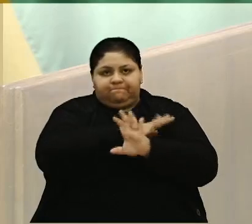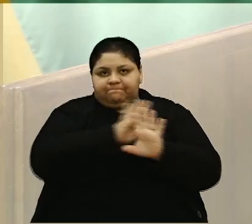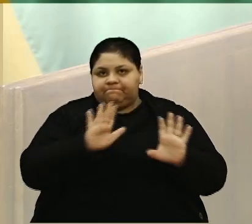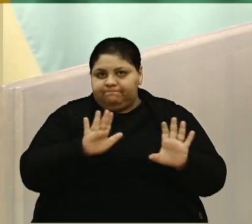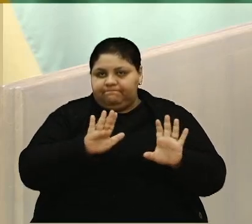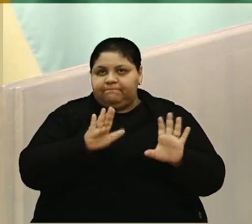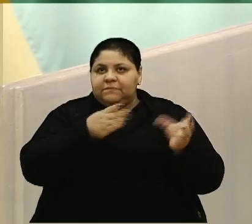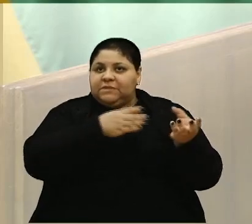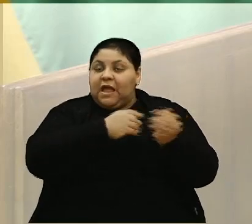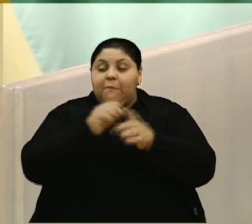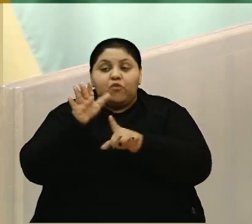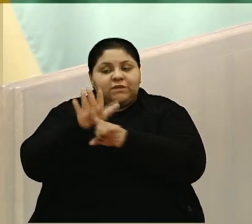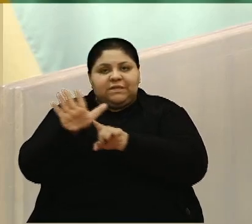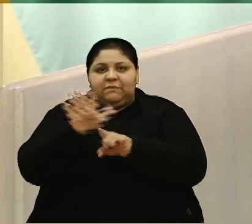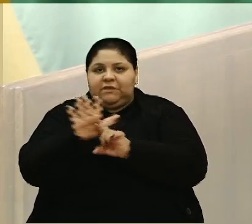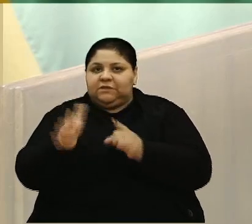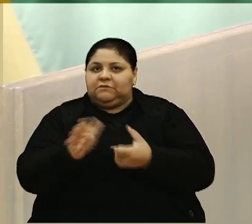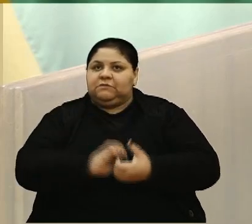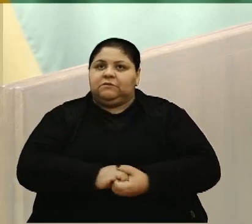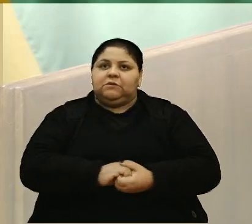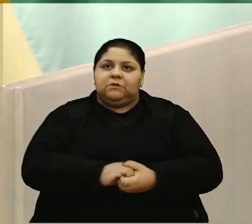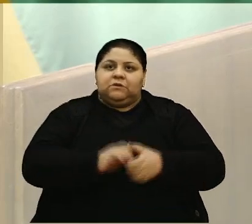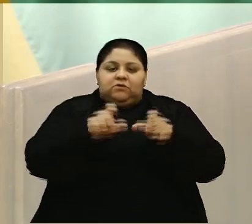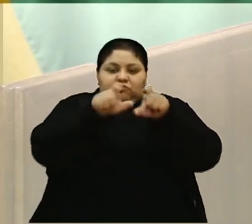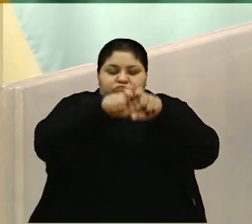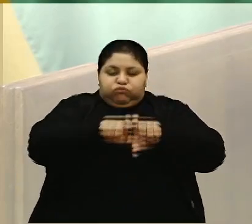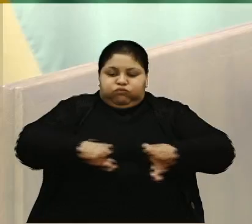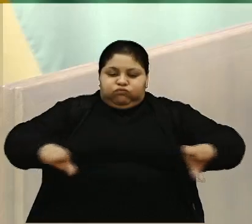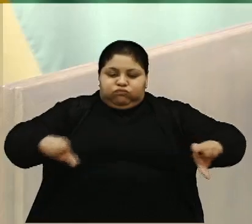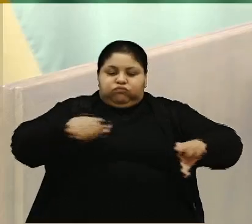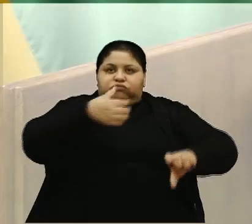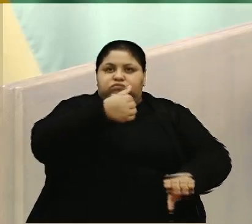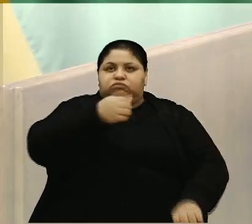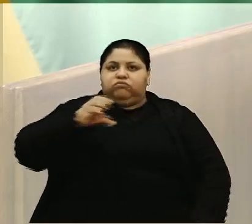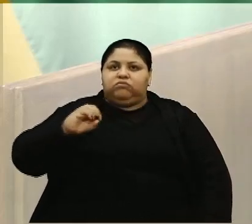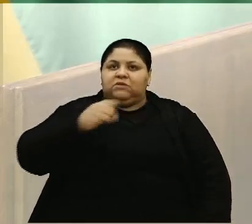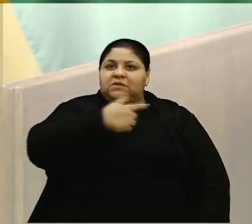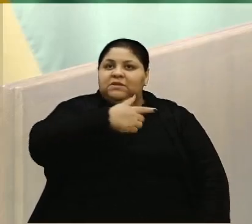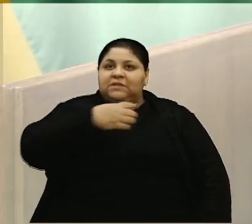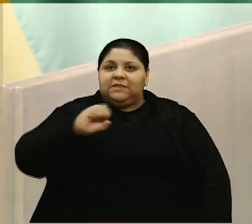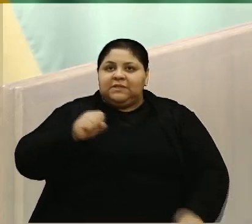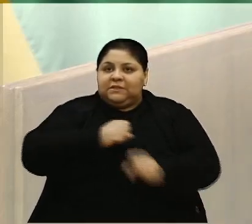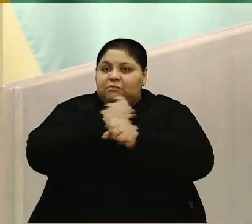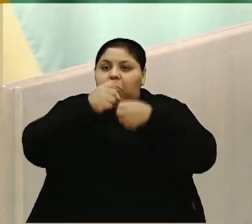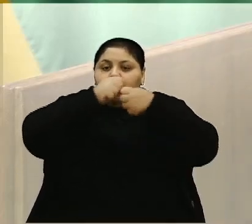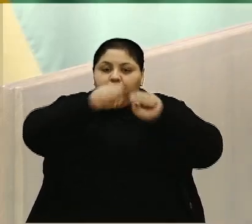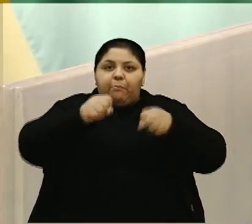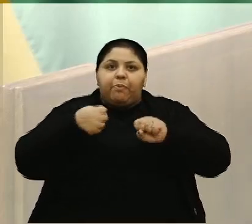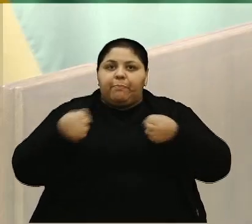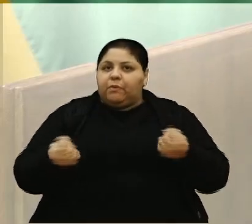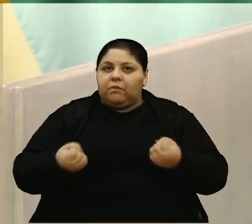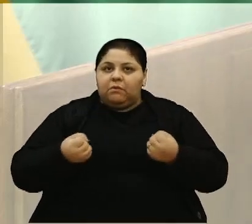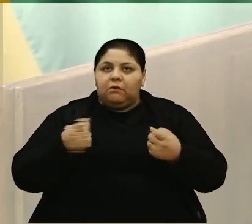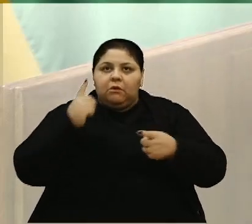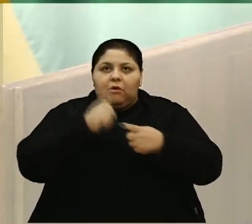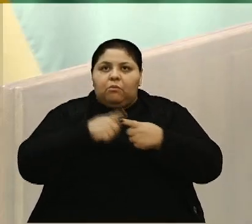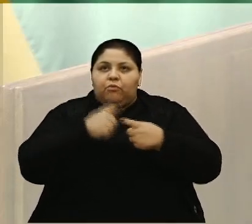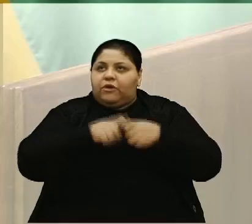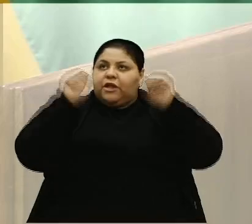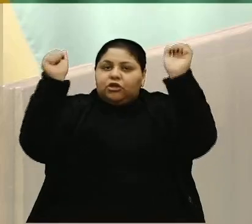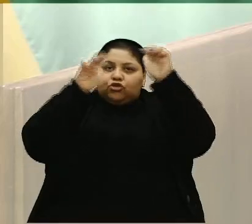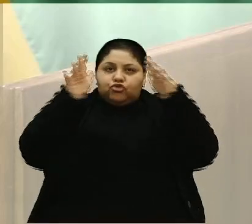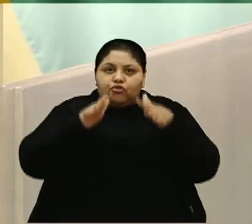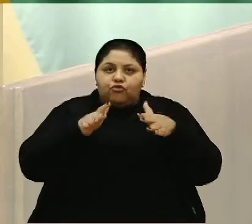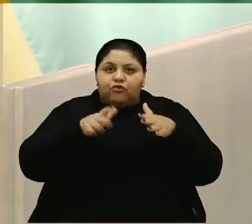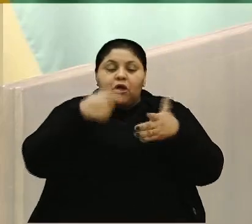é muita demanda. Tubulações aí de 60, 70 anos estourou tudo, foi muita chuva. Então quando eu cobro